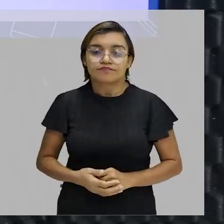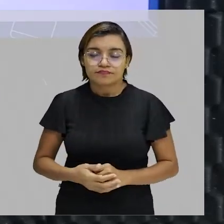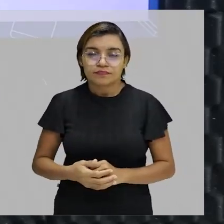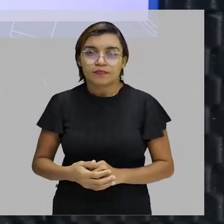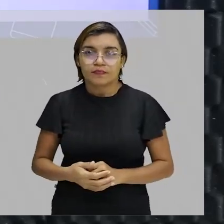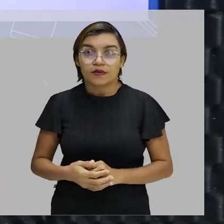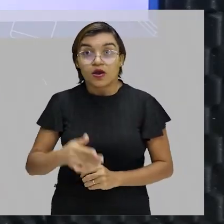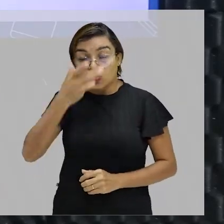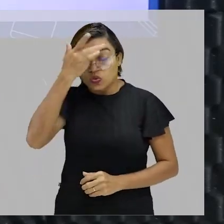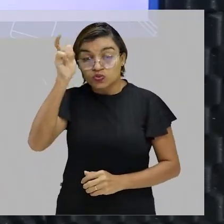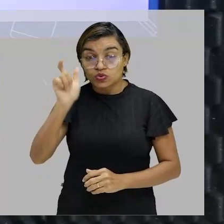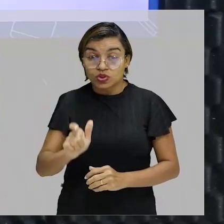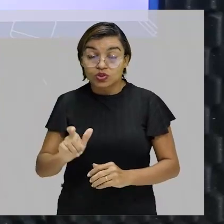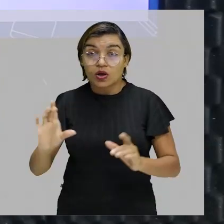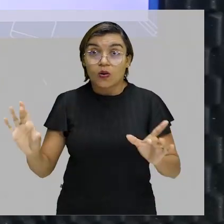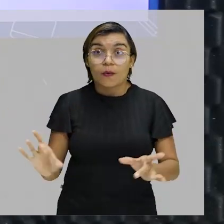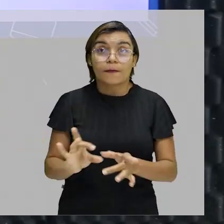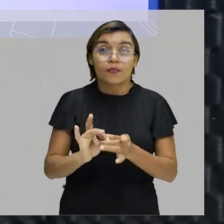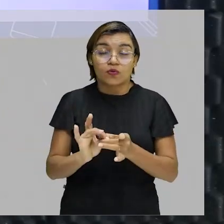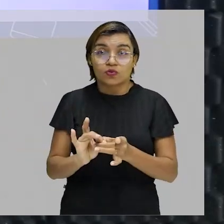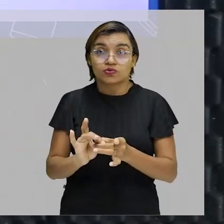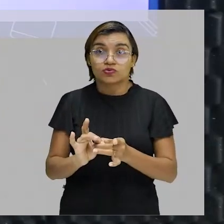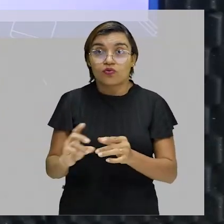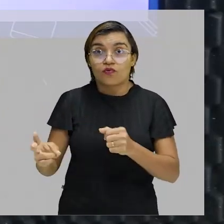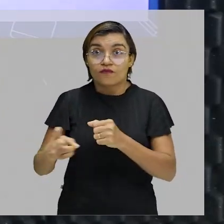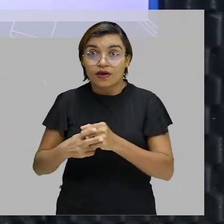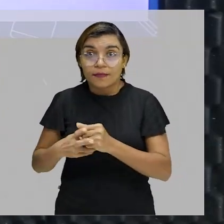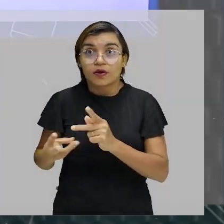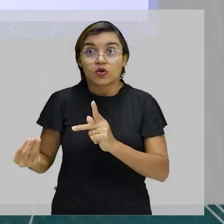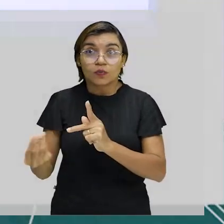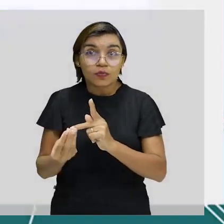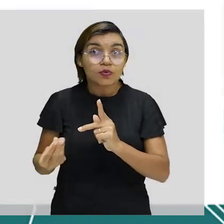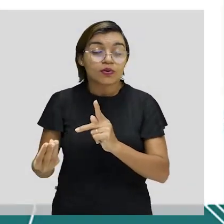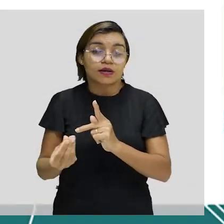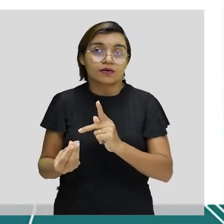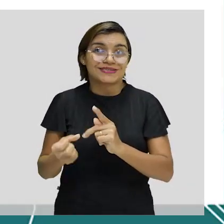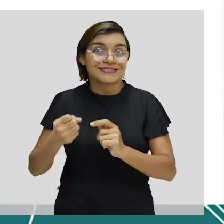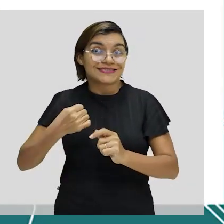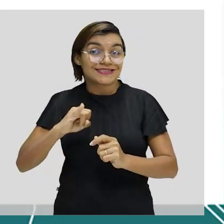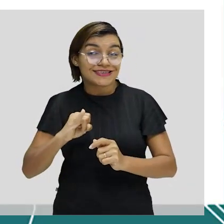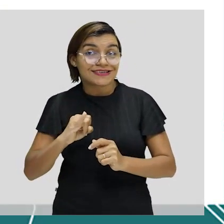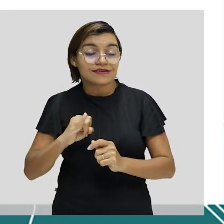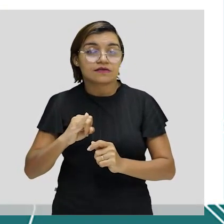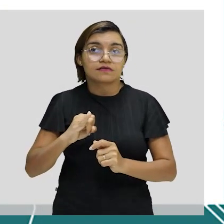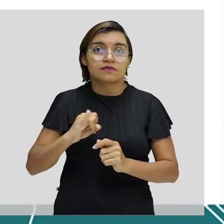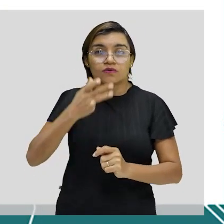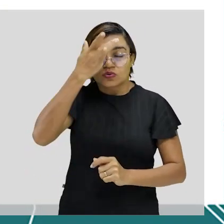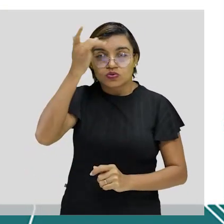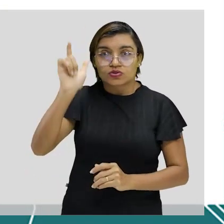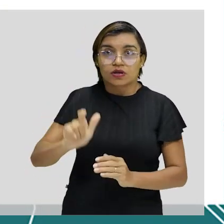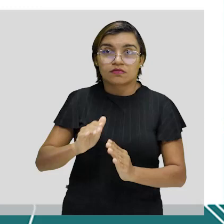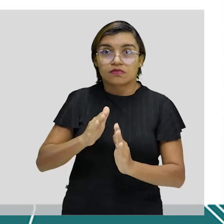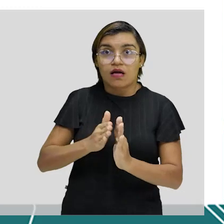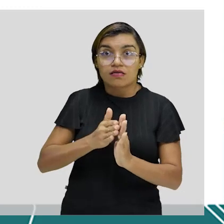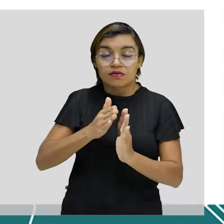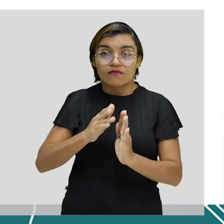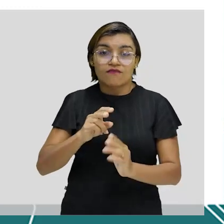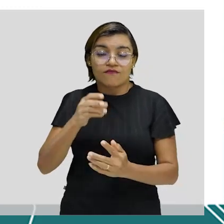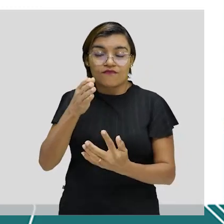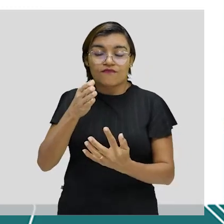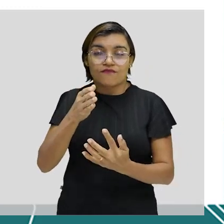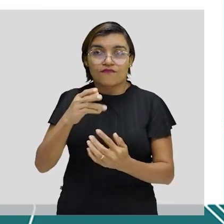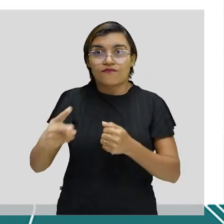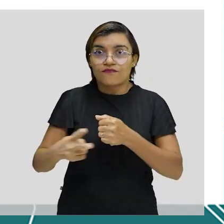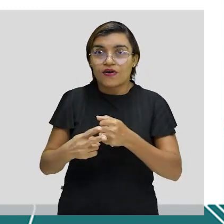é composto, o verbo fica no plural. Regra fácil. Agora, quando o sujeito estiver depois do verbo, aí o negócio muda um